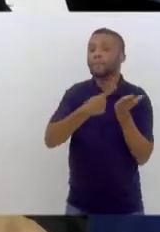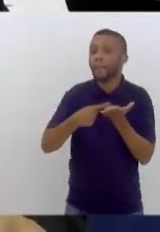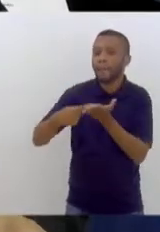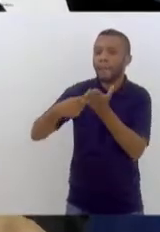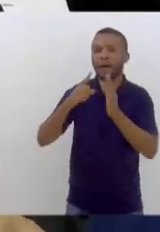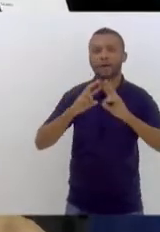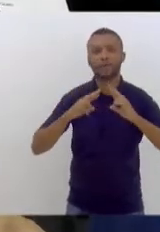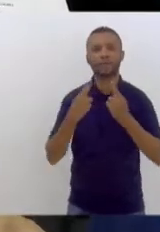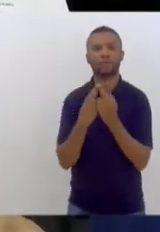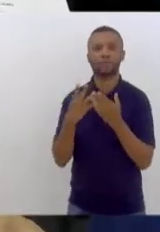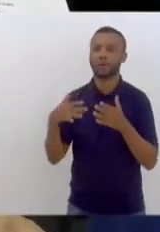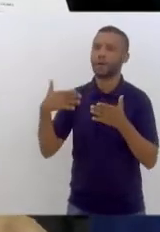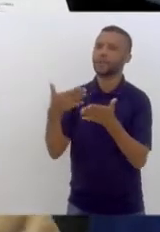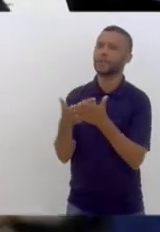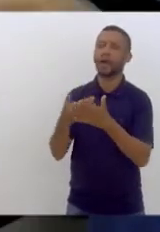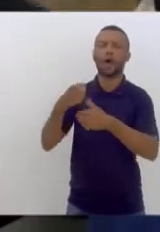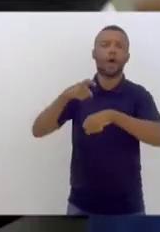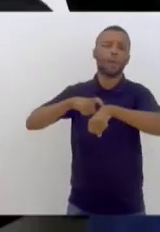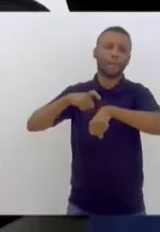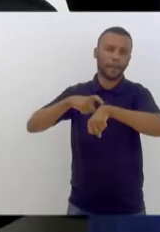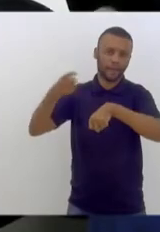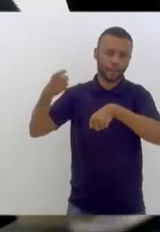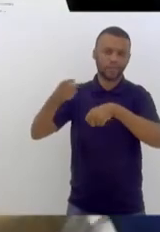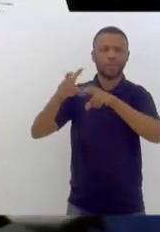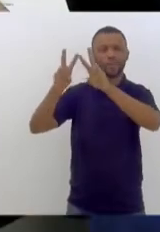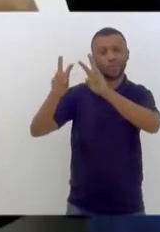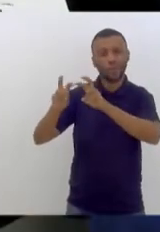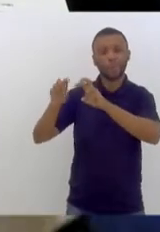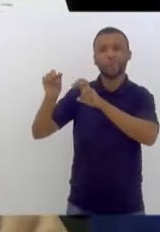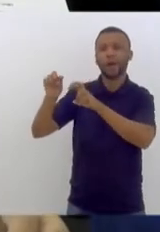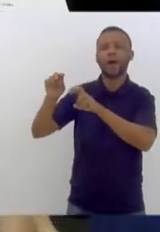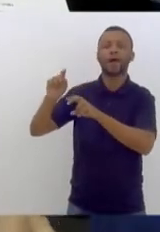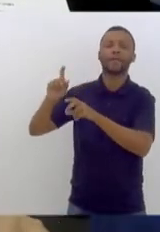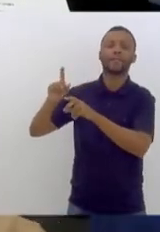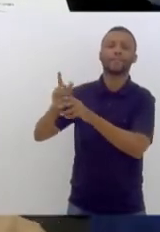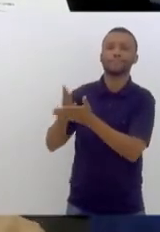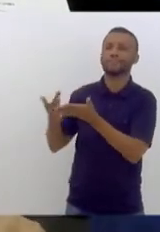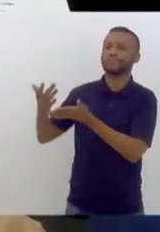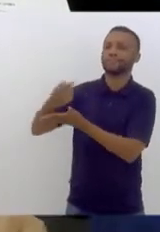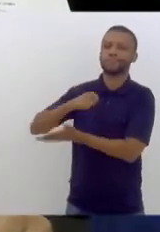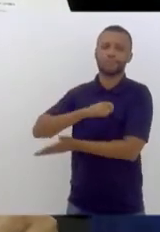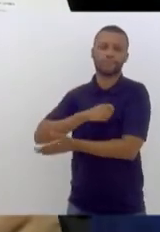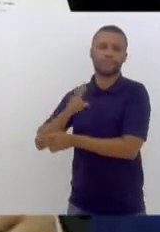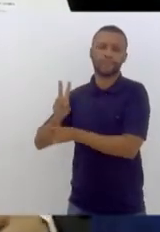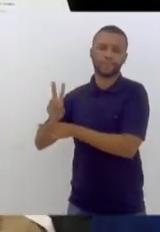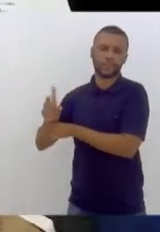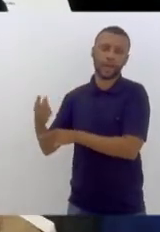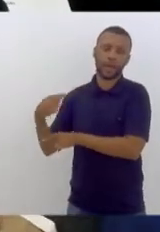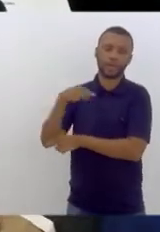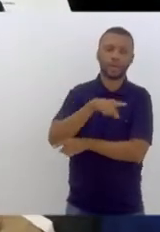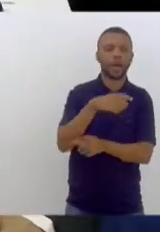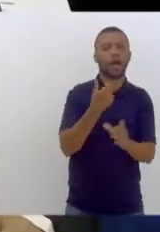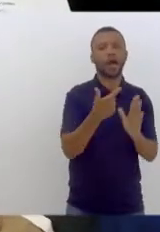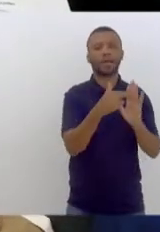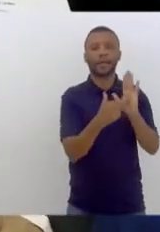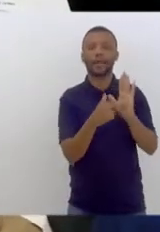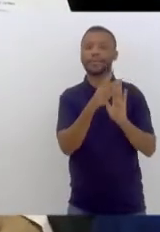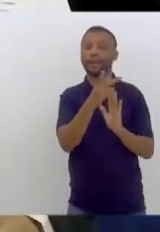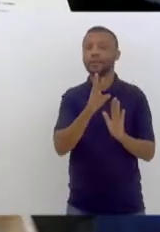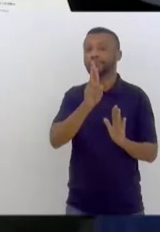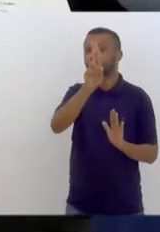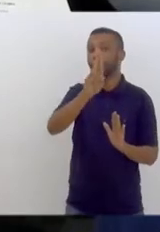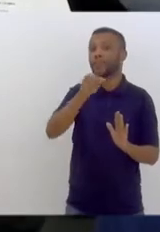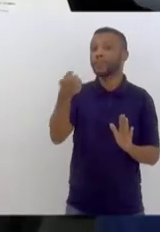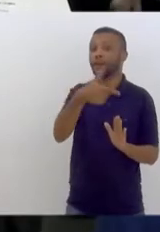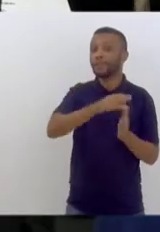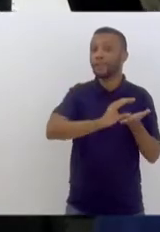né, sobre as questões de natureza fiscal e as questões relacionadas aos critérios que vão presidir a nova forma de distribuição do